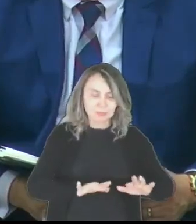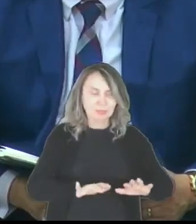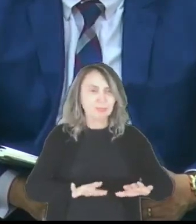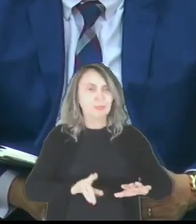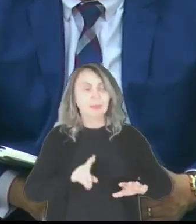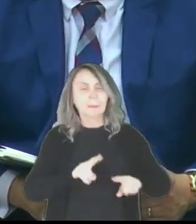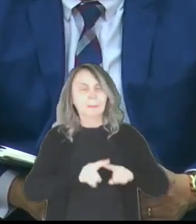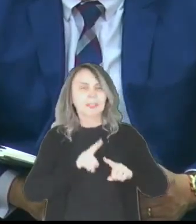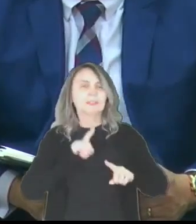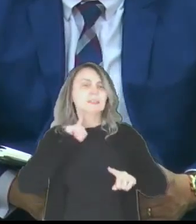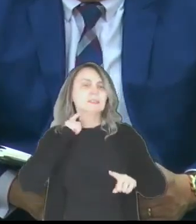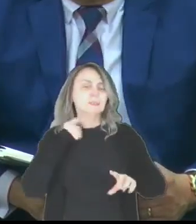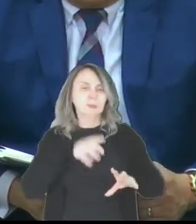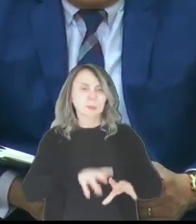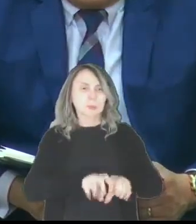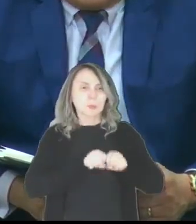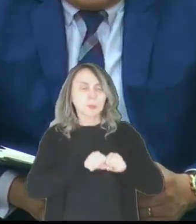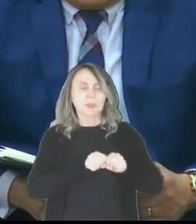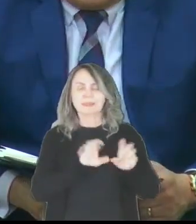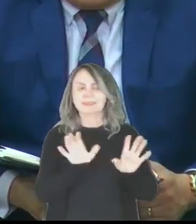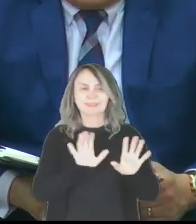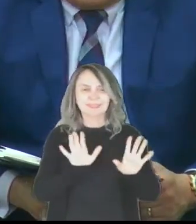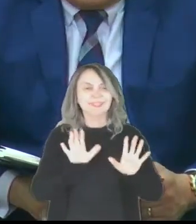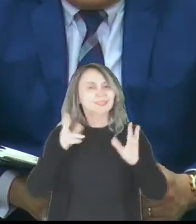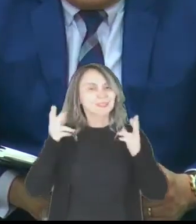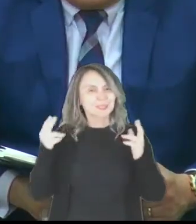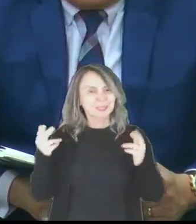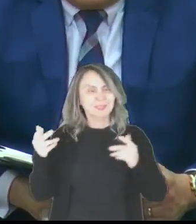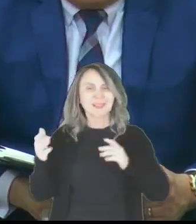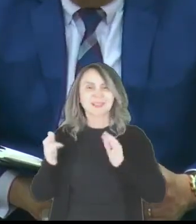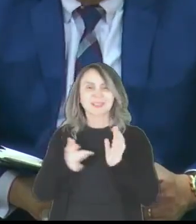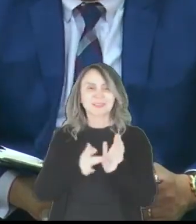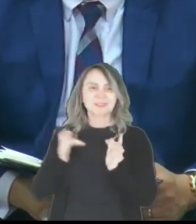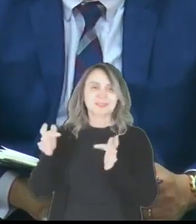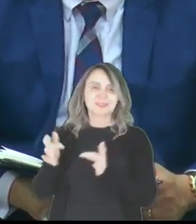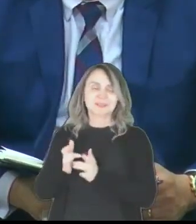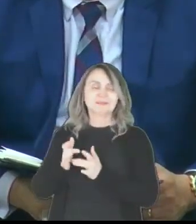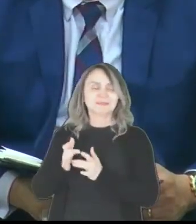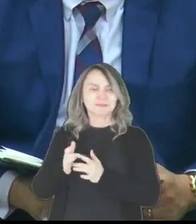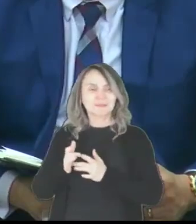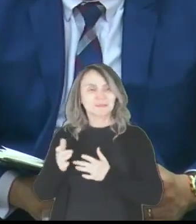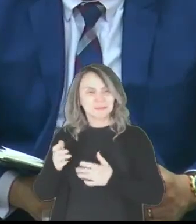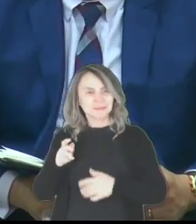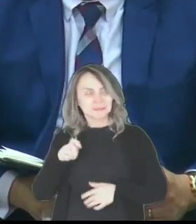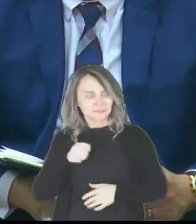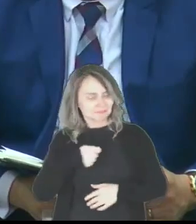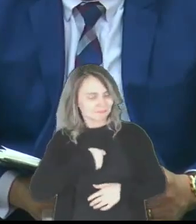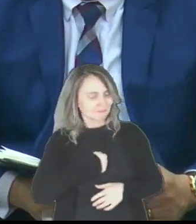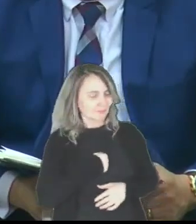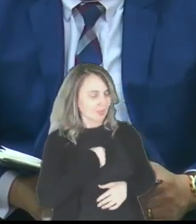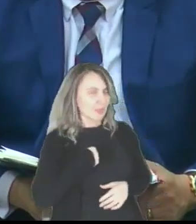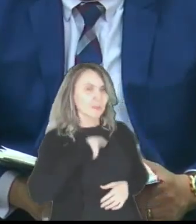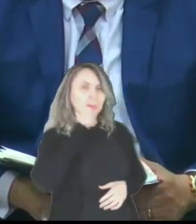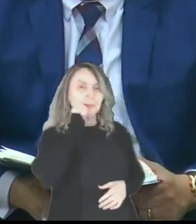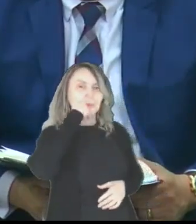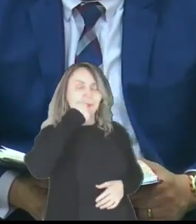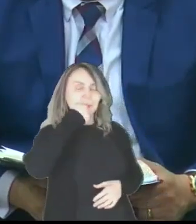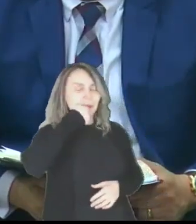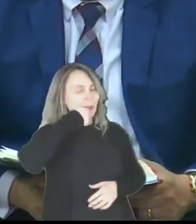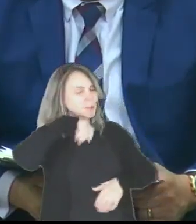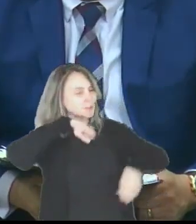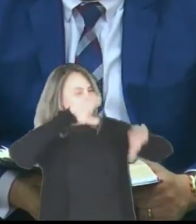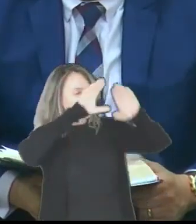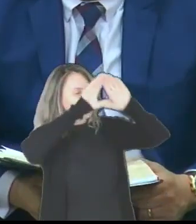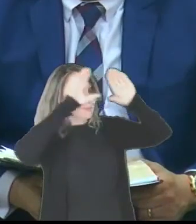contaminação. Assim também foi Jesus. Por isso que Jesus disse: eu sou o pão que desceu do céu. O maná